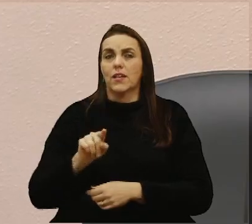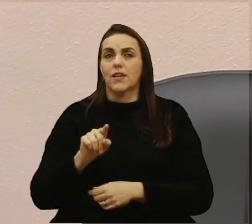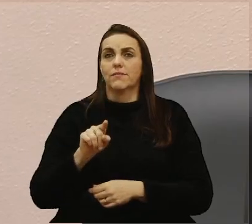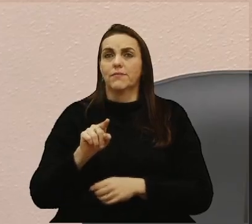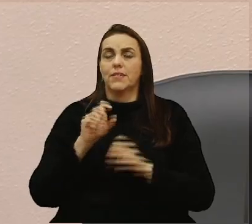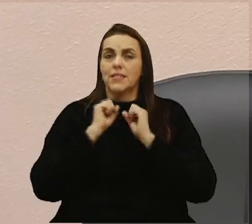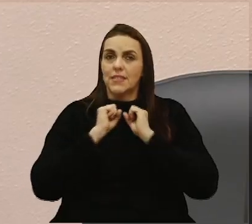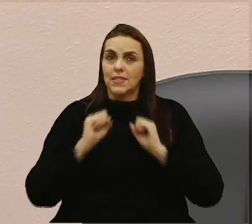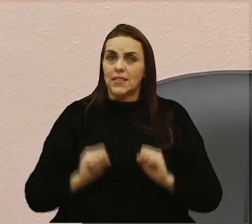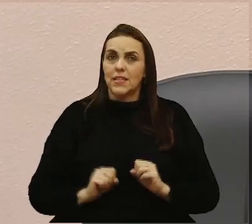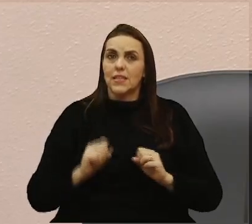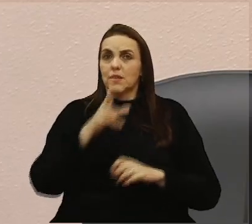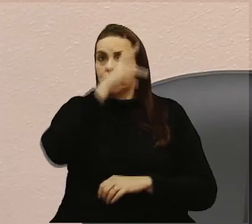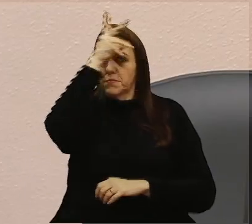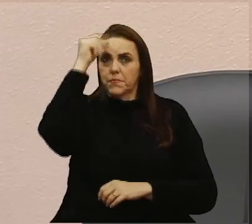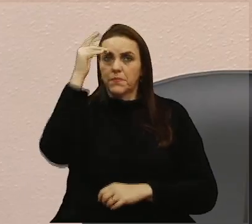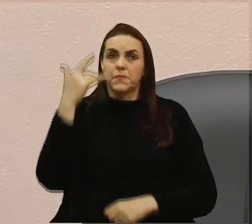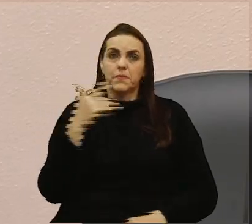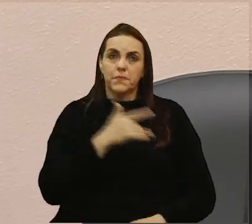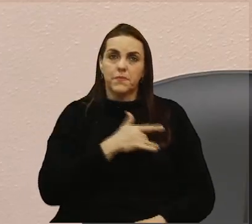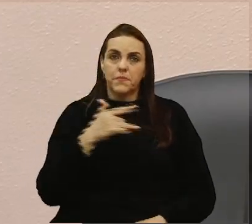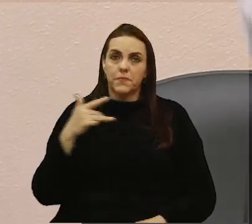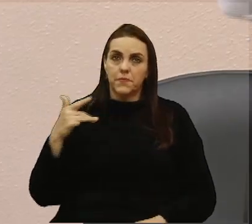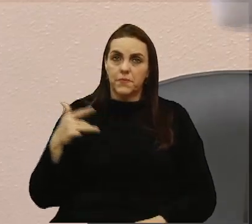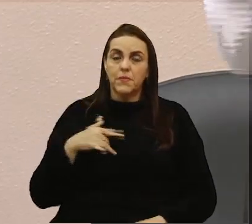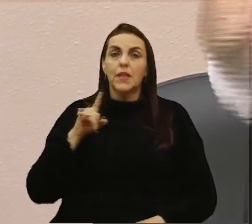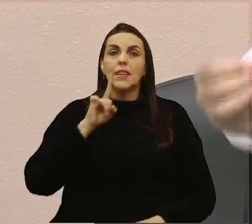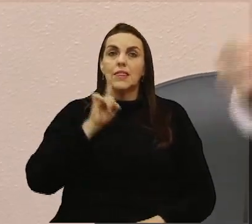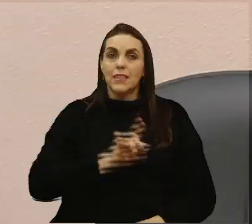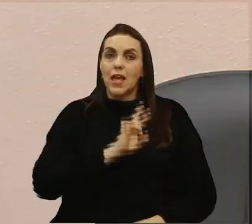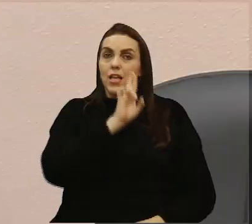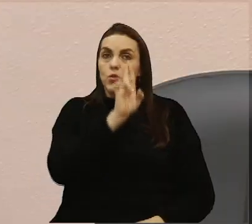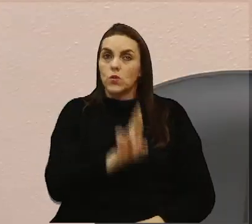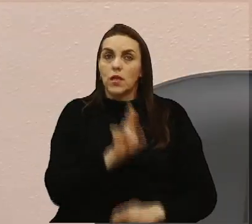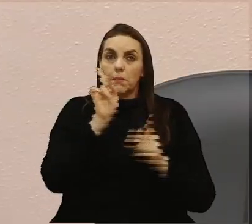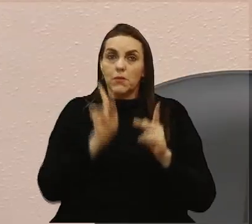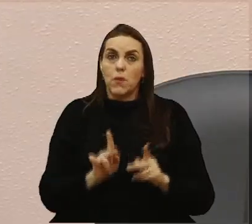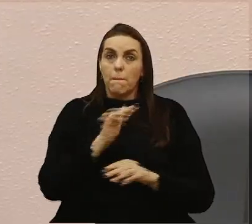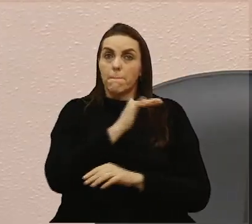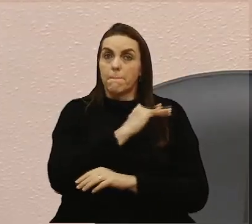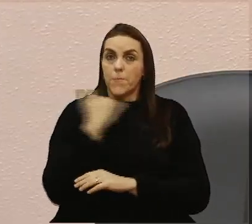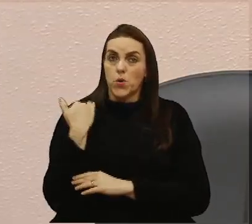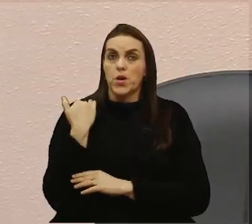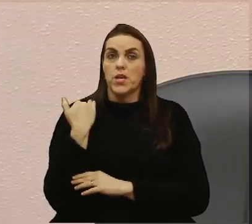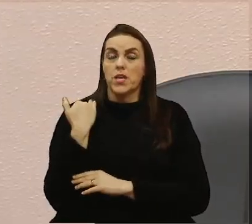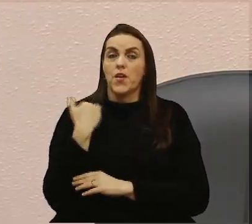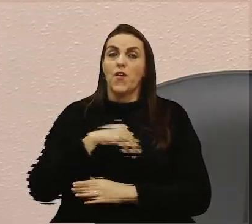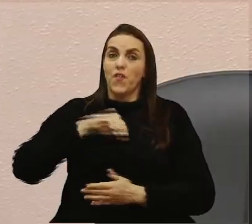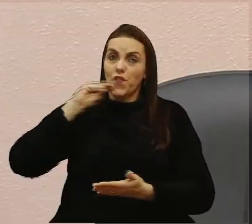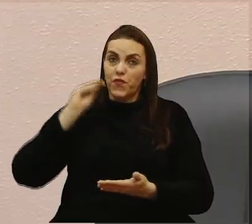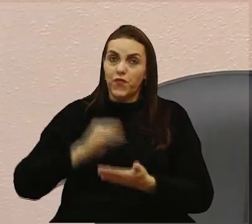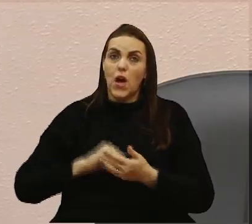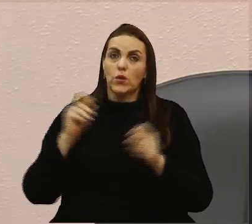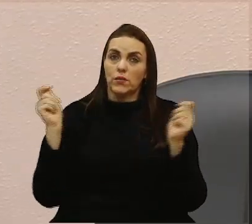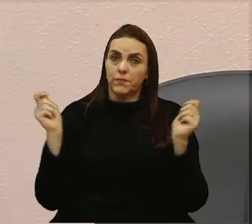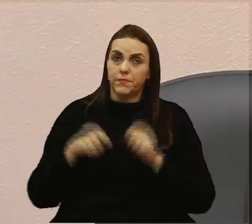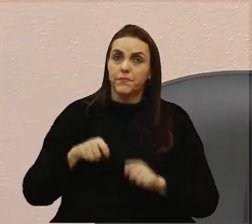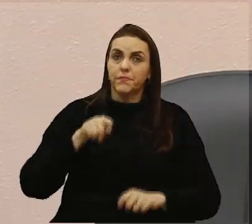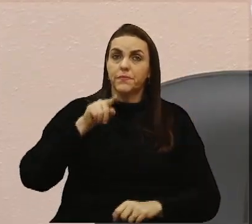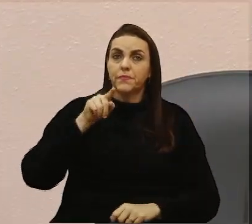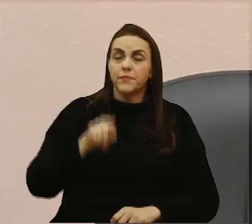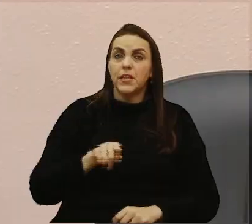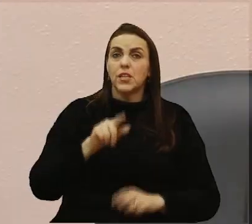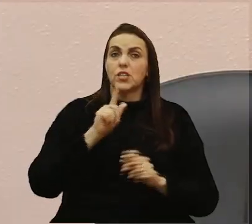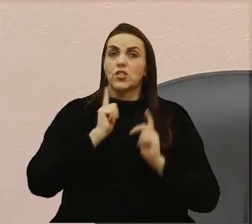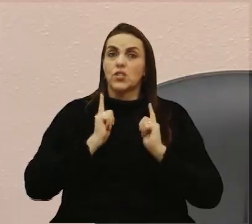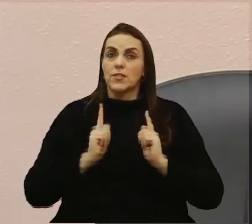Municipal da Saúde resulta em pessoas morrendo. A incompetência da gestão da